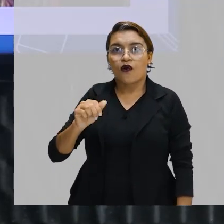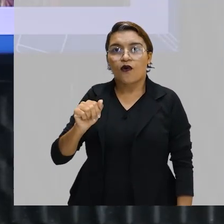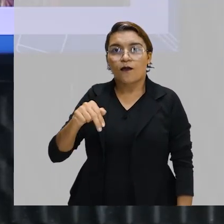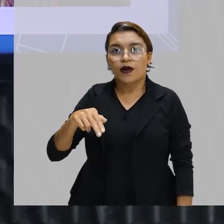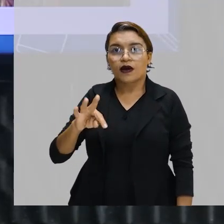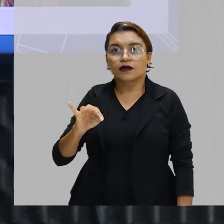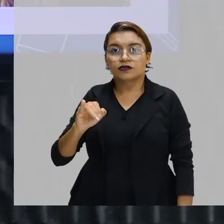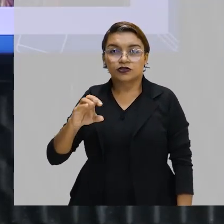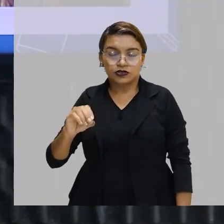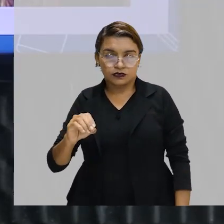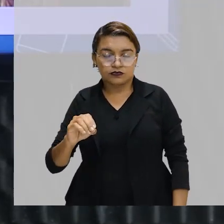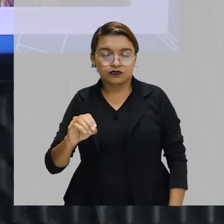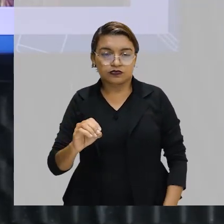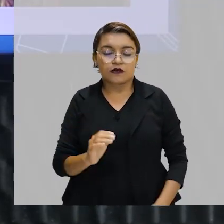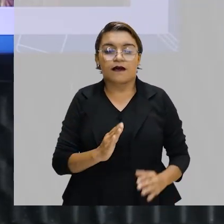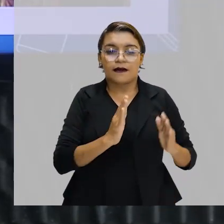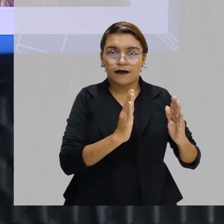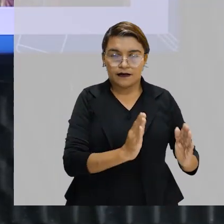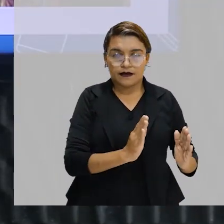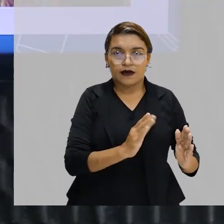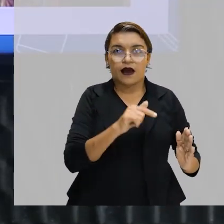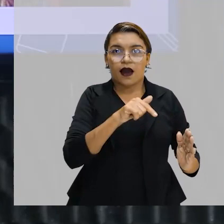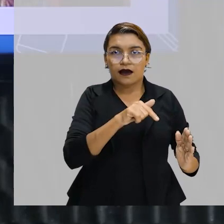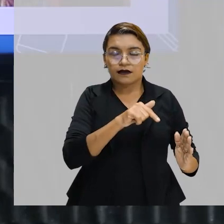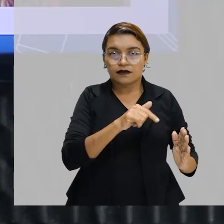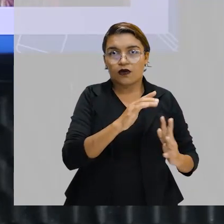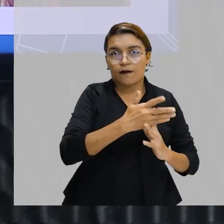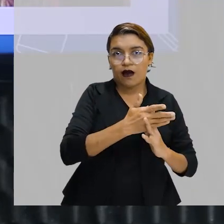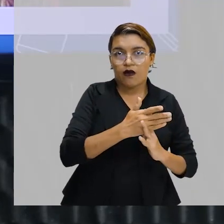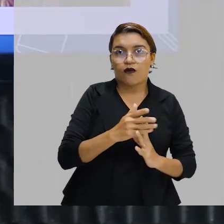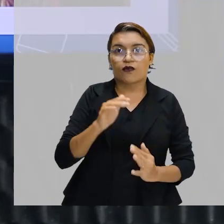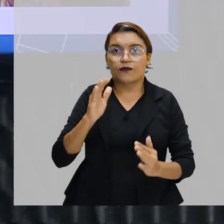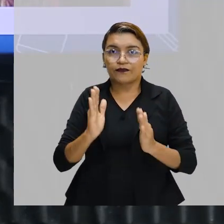um período muito importante da nossa literatura porque ele